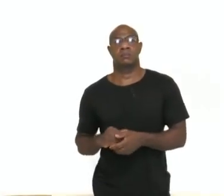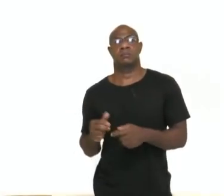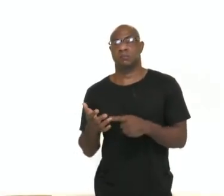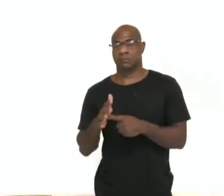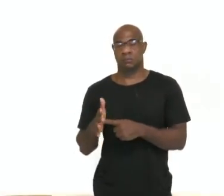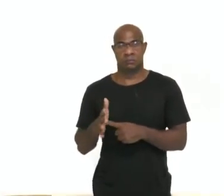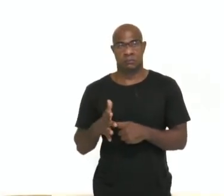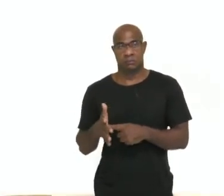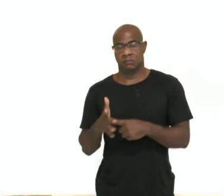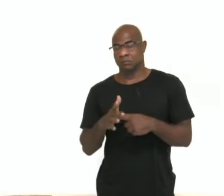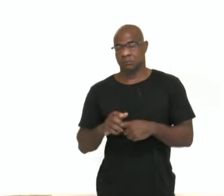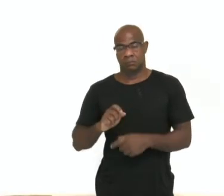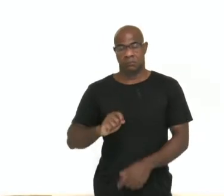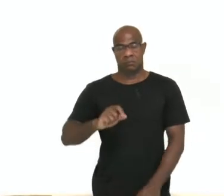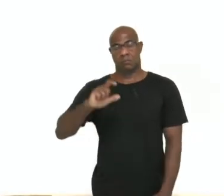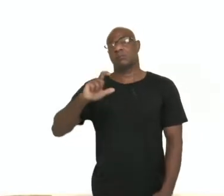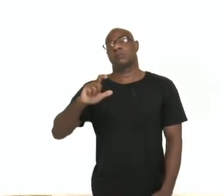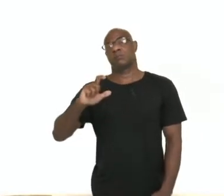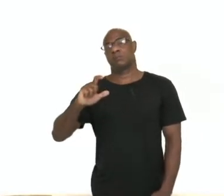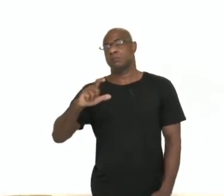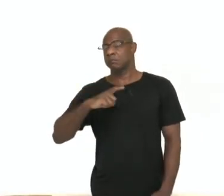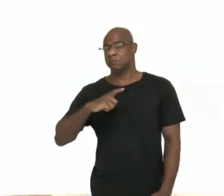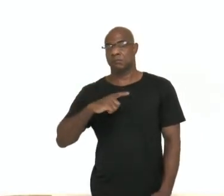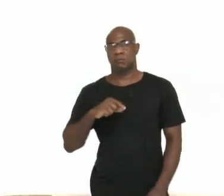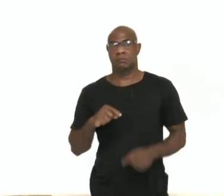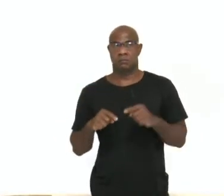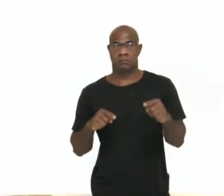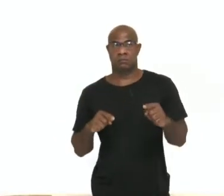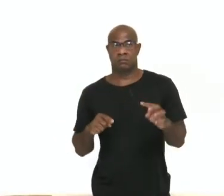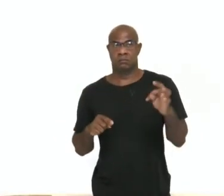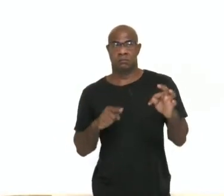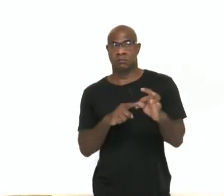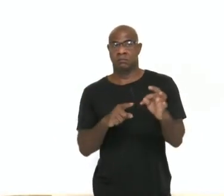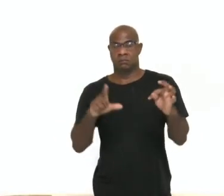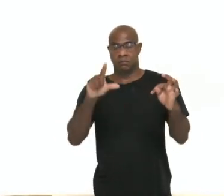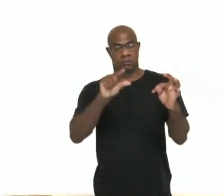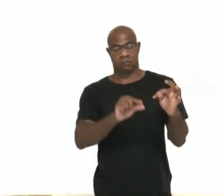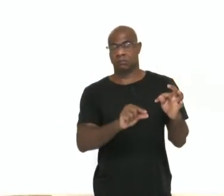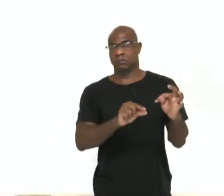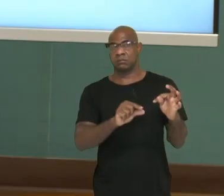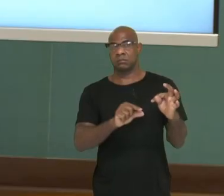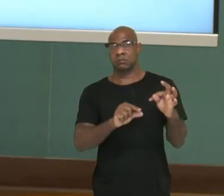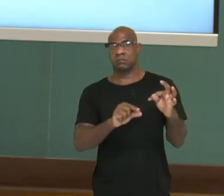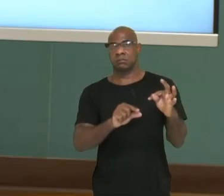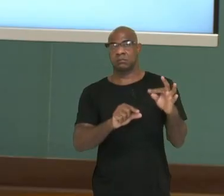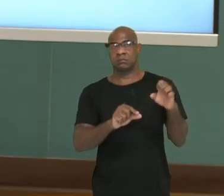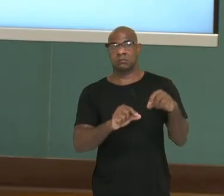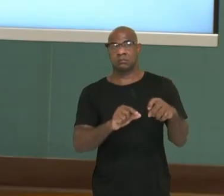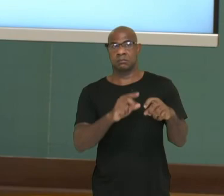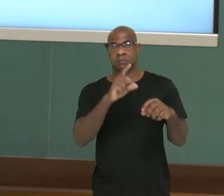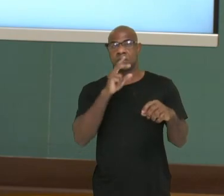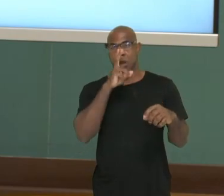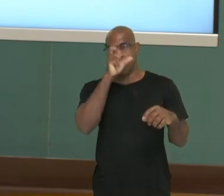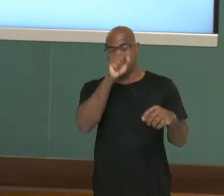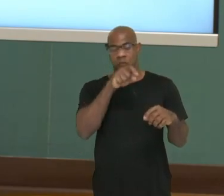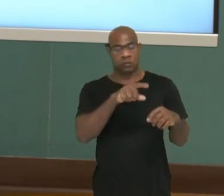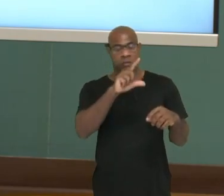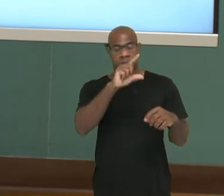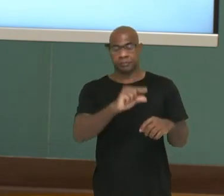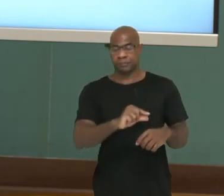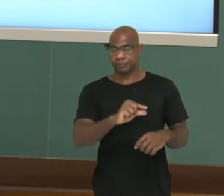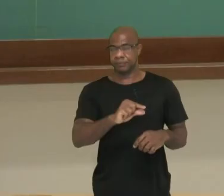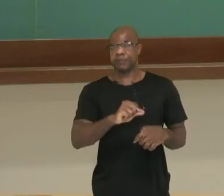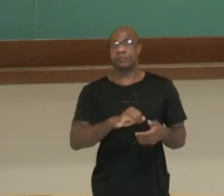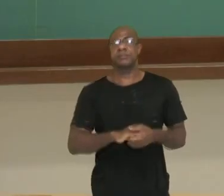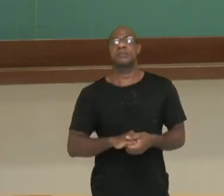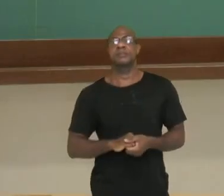alta, tá? A tendência é essa tensão aqui diminuir bastante. Tá? Então, por isso, a gente tende a ligar